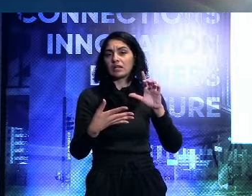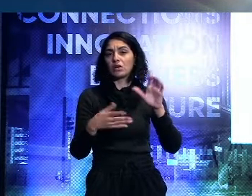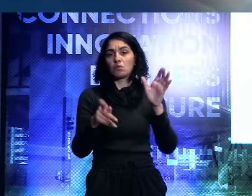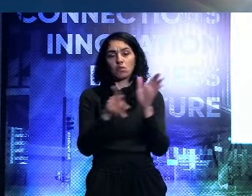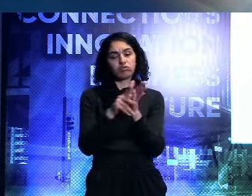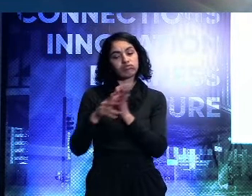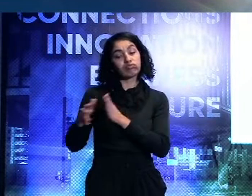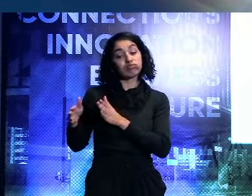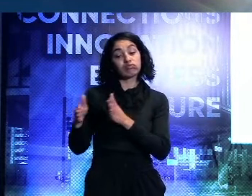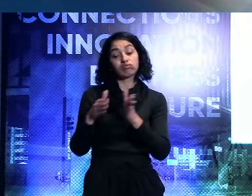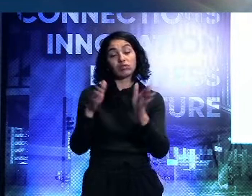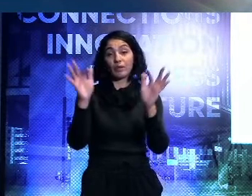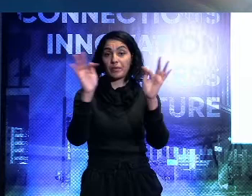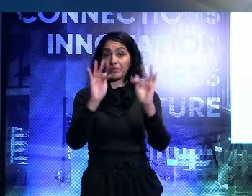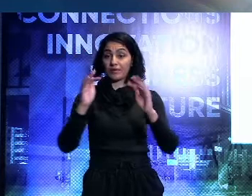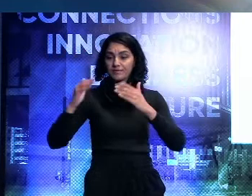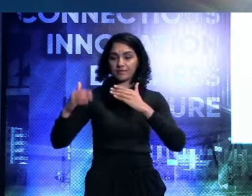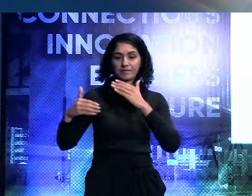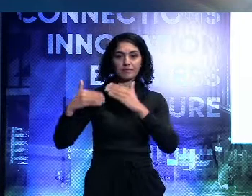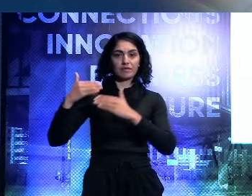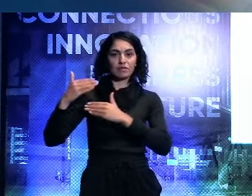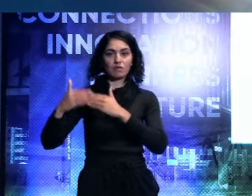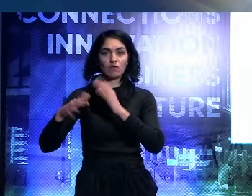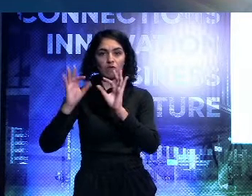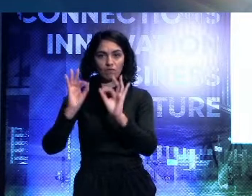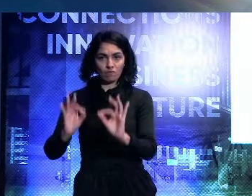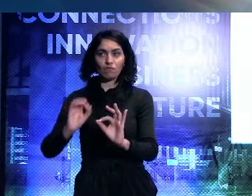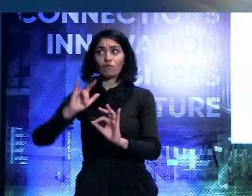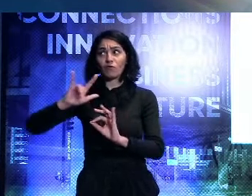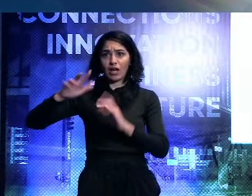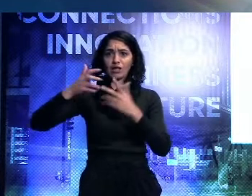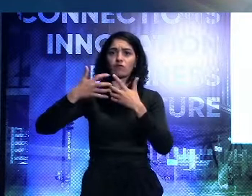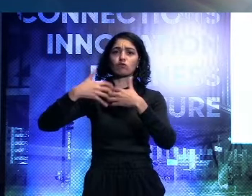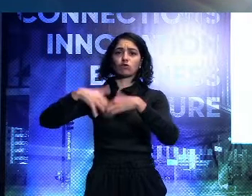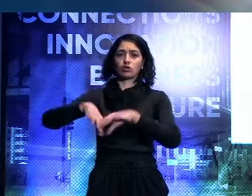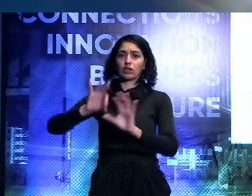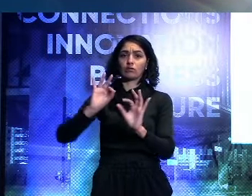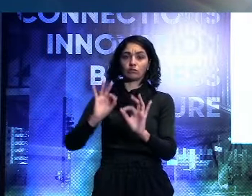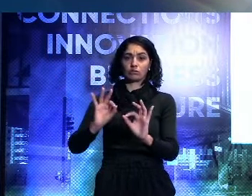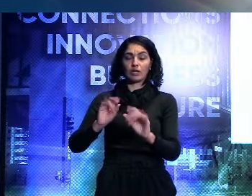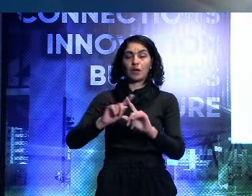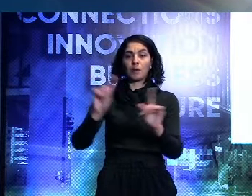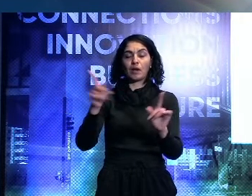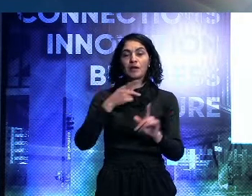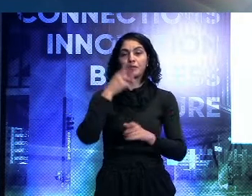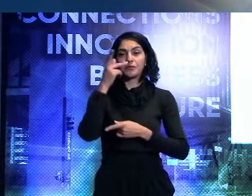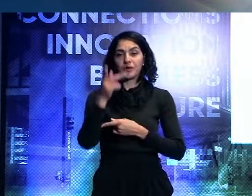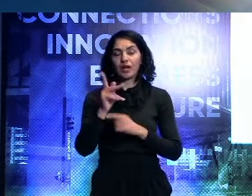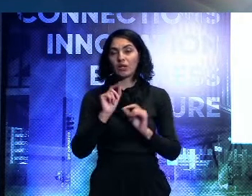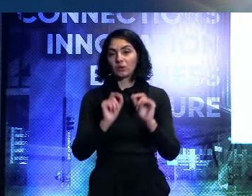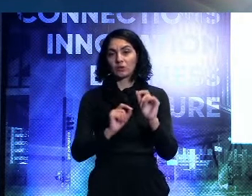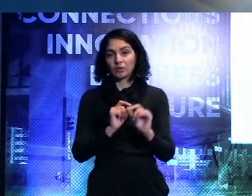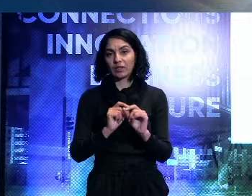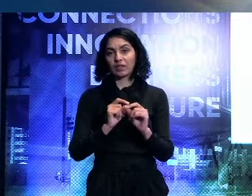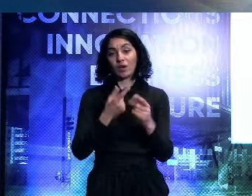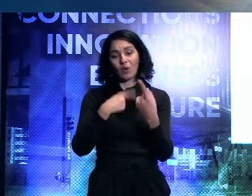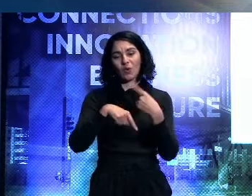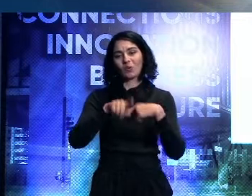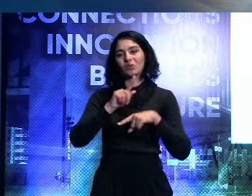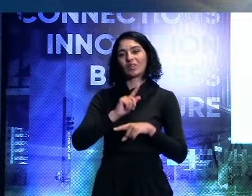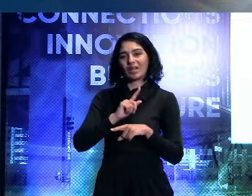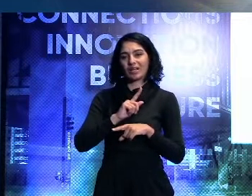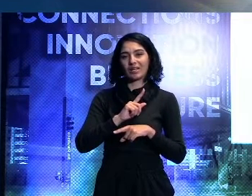feliz. Né? Desenvolver aqui é o que vai funcionar. Né? Mas quando a gente fala de resiliência, é totalmente o contrário. É a gente se